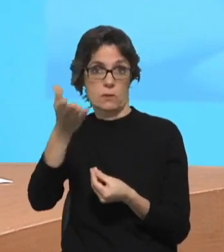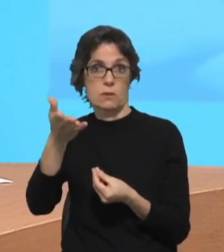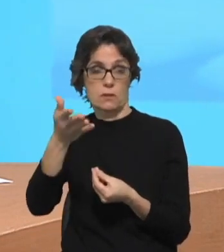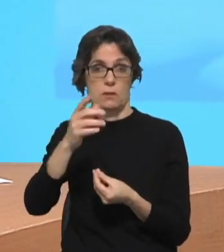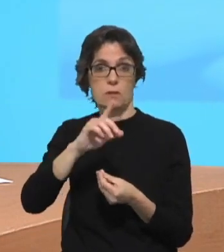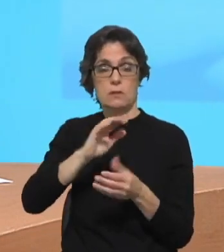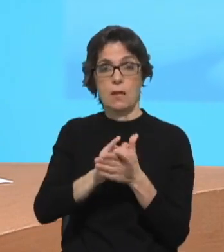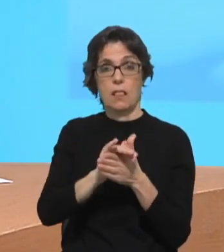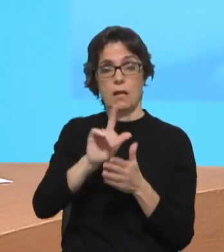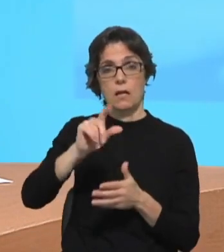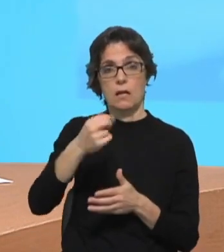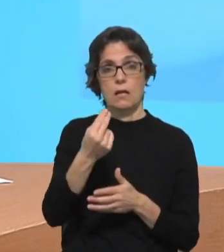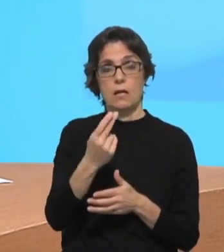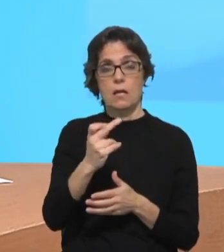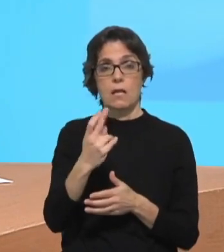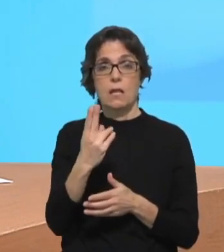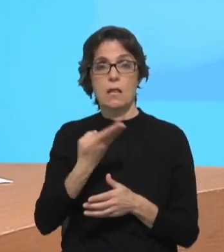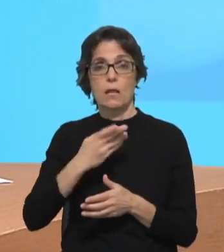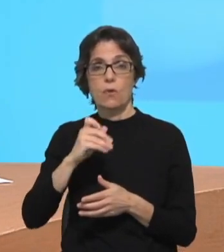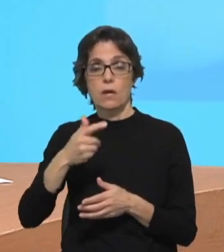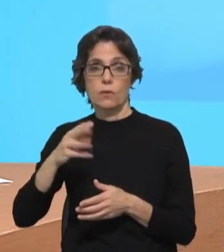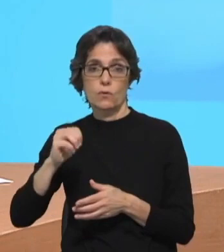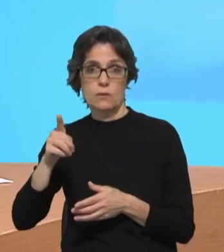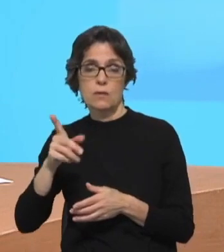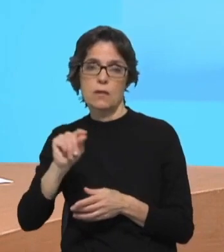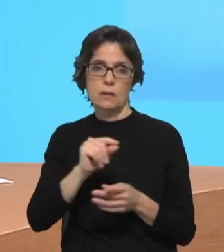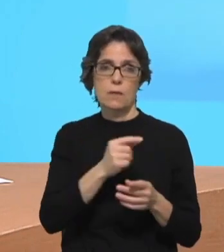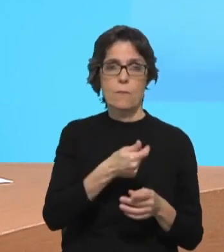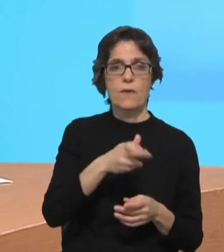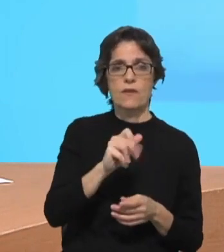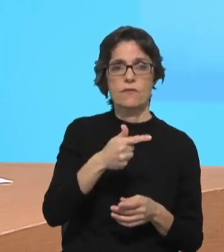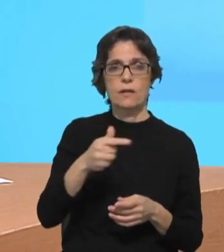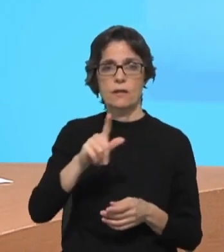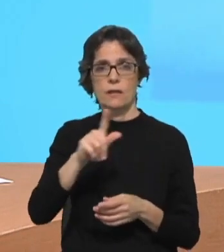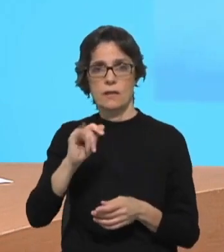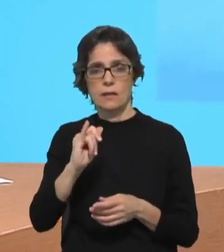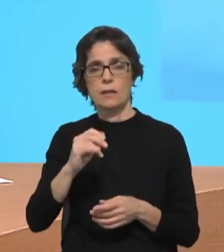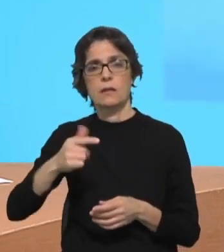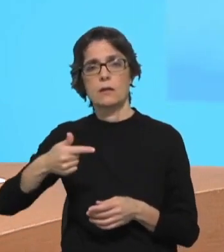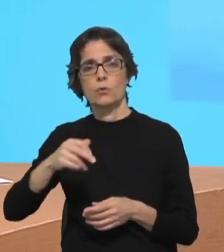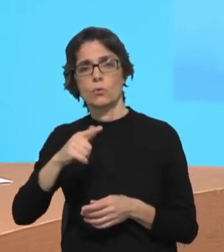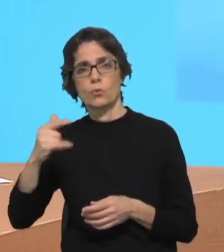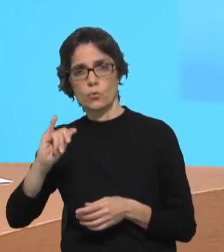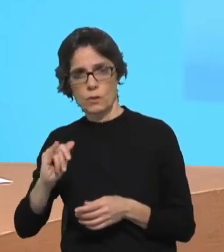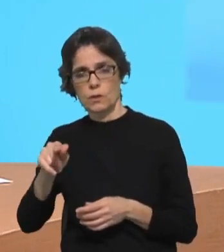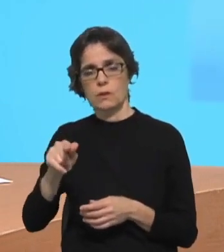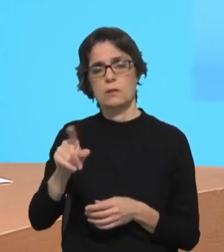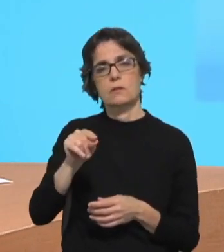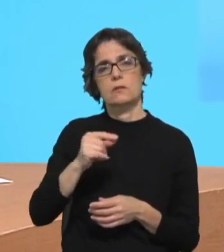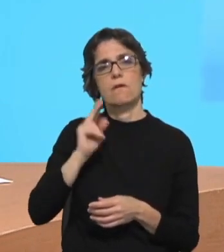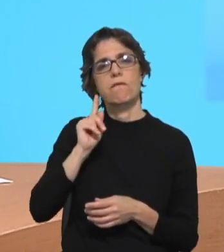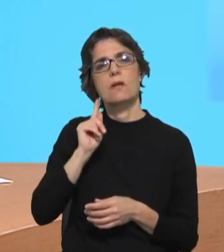Laudato Si, mas também na Fratelli Tutti. A experiência desportiva com esta capacidade de construir